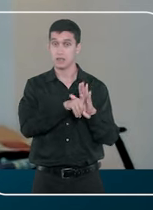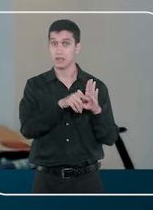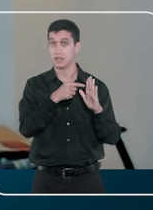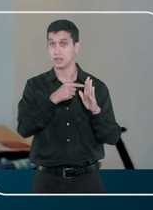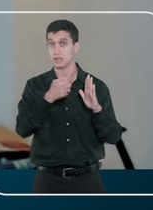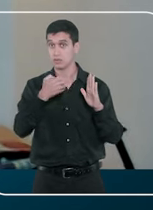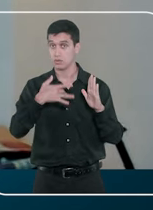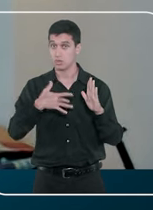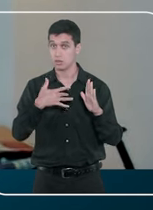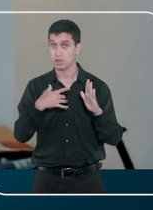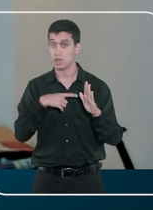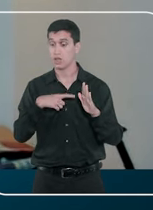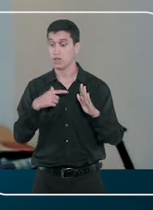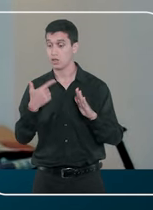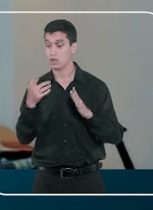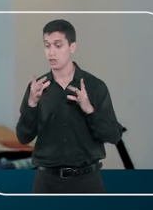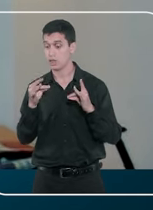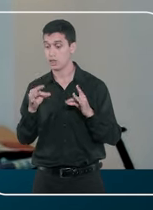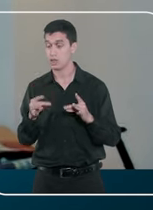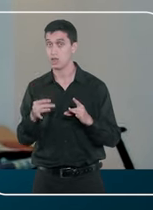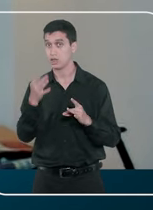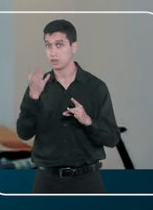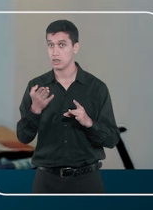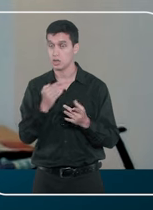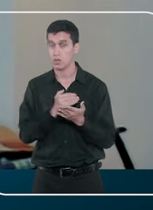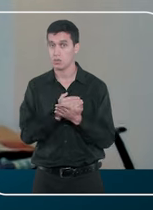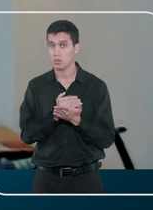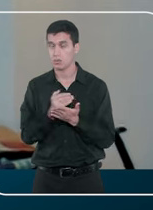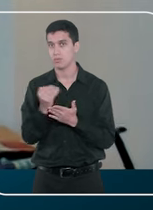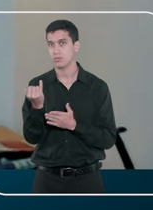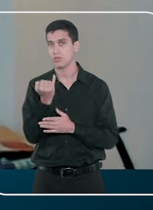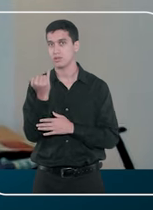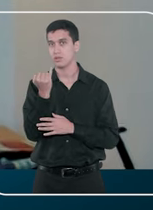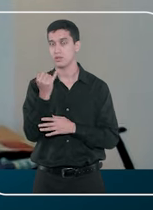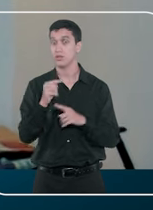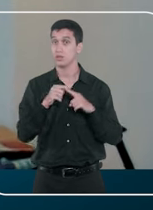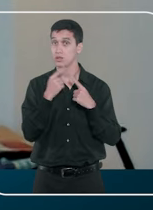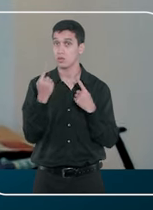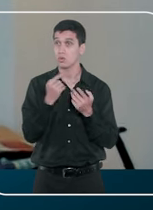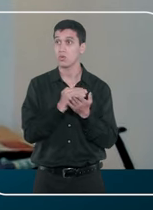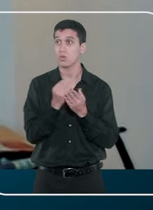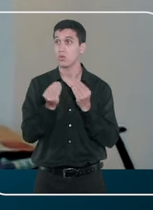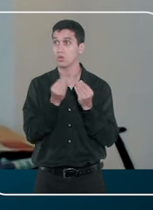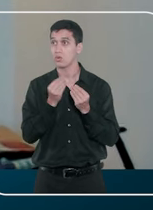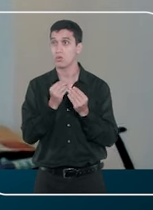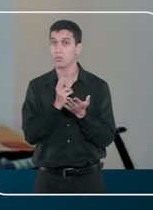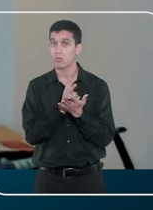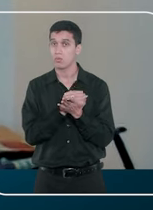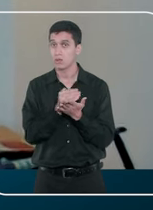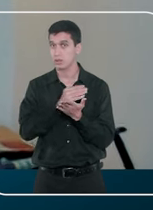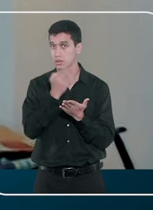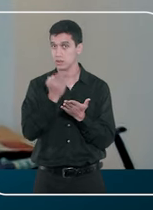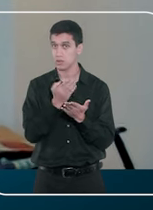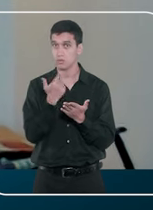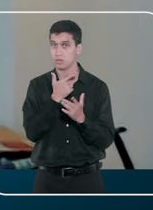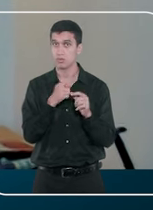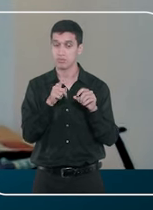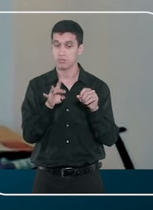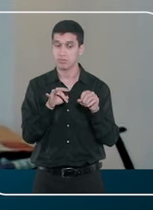entre outros pontos, detalhar essa parte inicial. E como é que se inicia isso? Ele não é exatamente pendente de